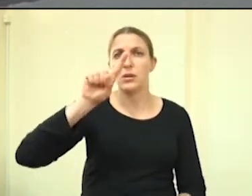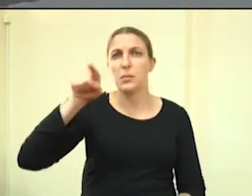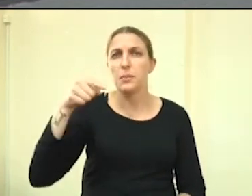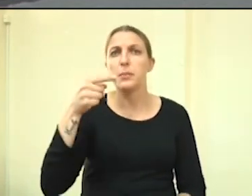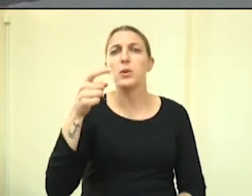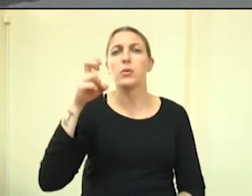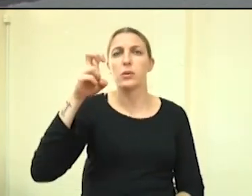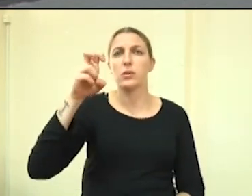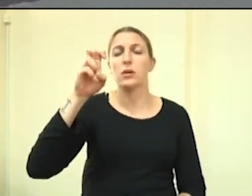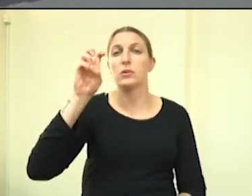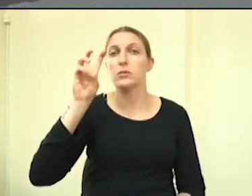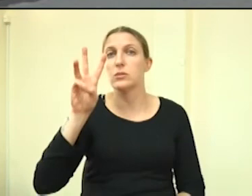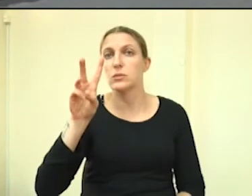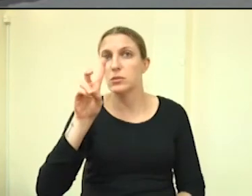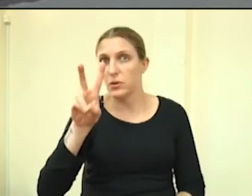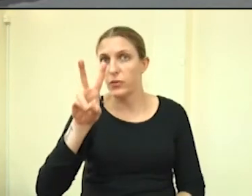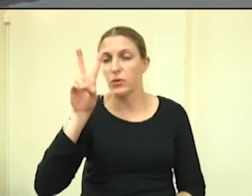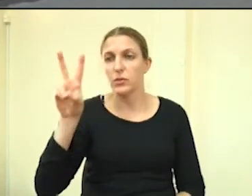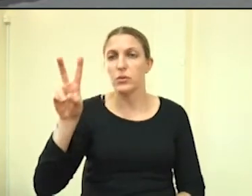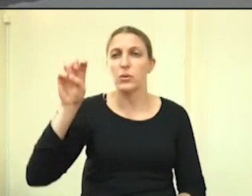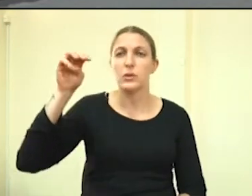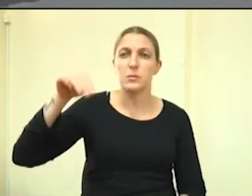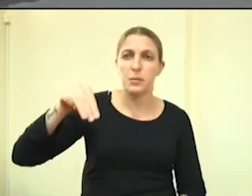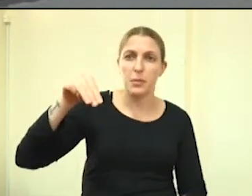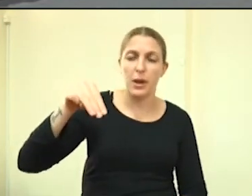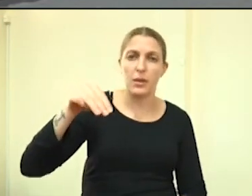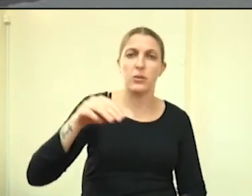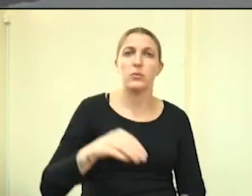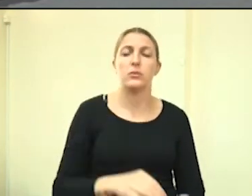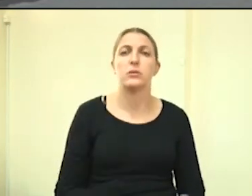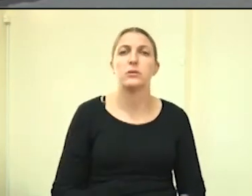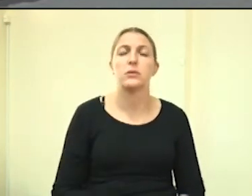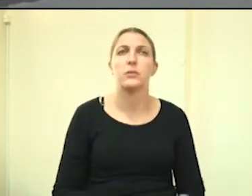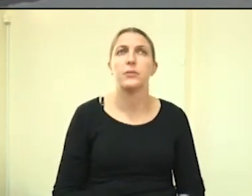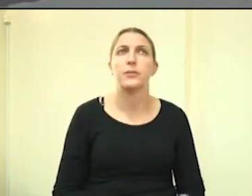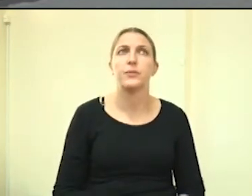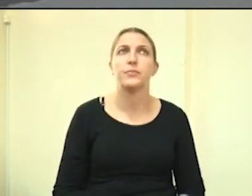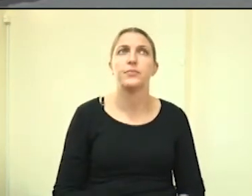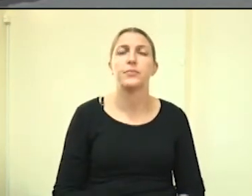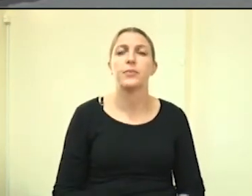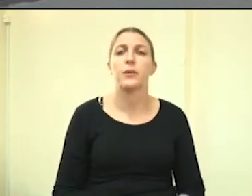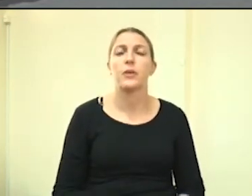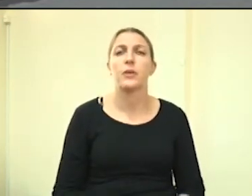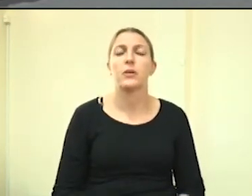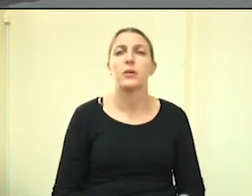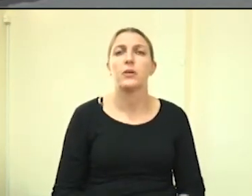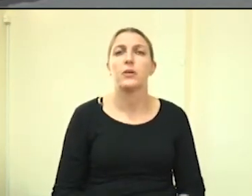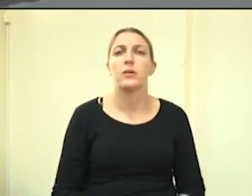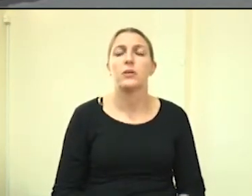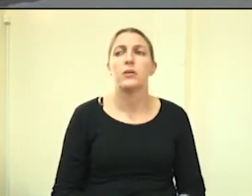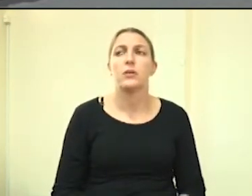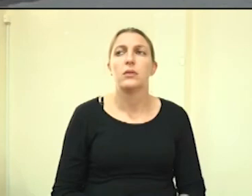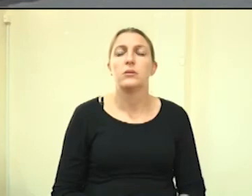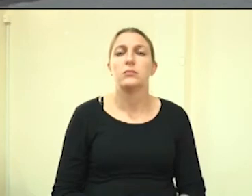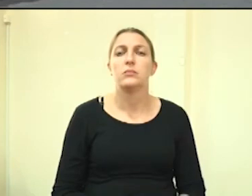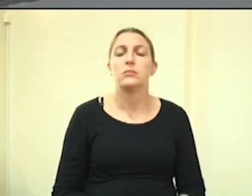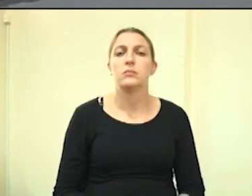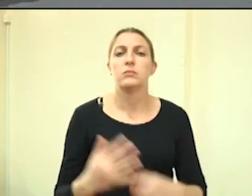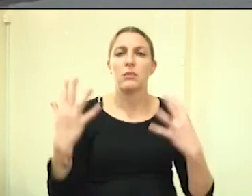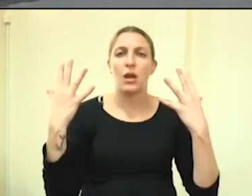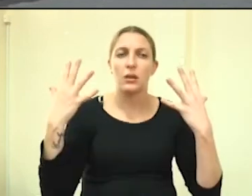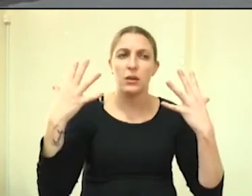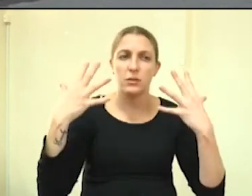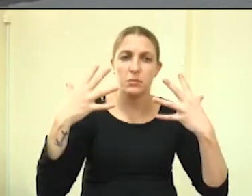417.522 metros e 15 decímetros quadrados, sem benfeitorias, no quarteirão formado ao norte, com parte do lote rural